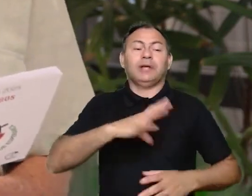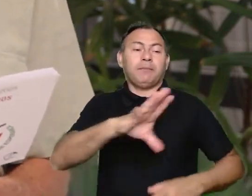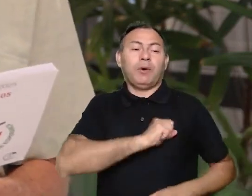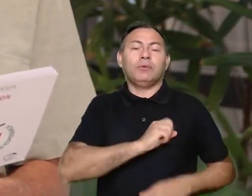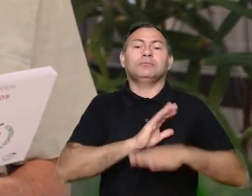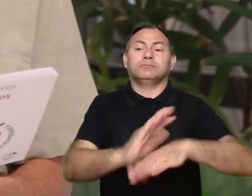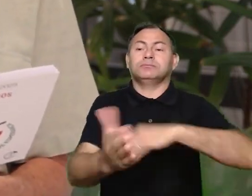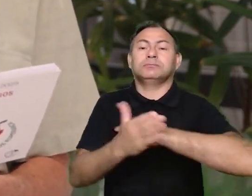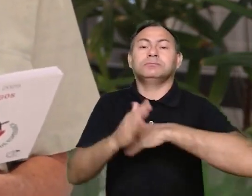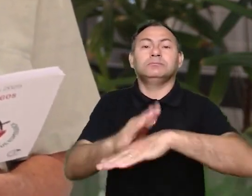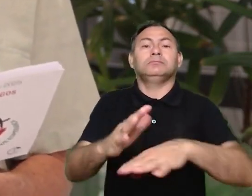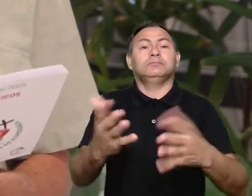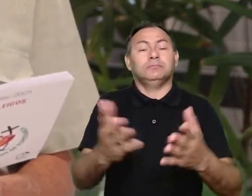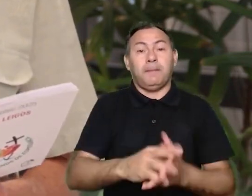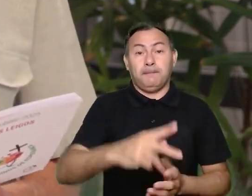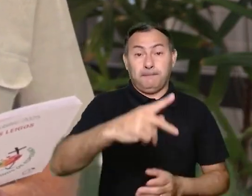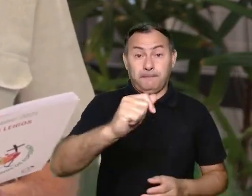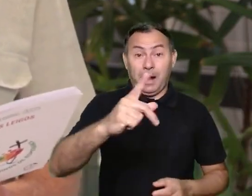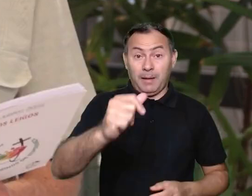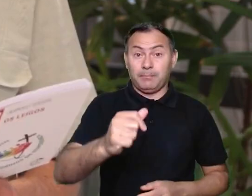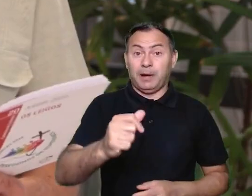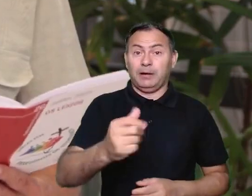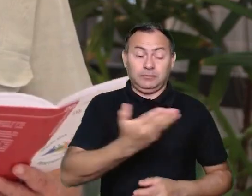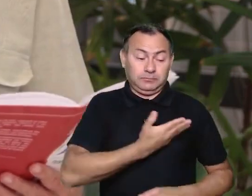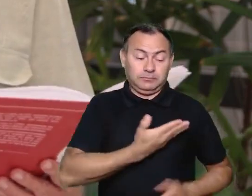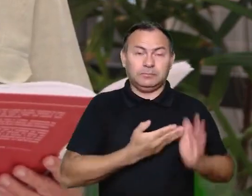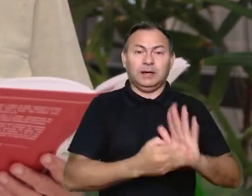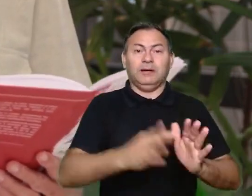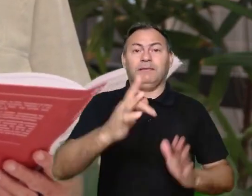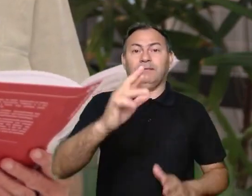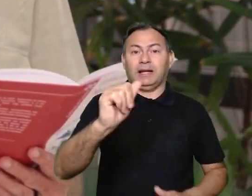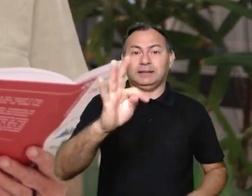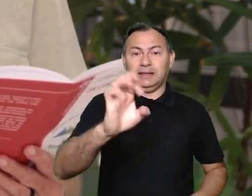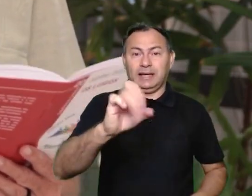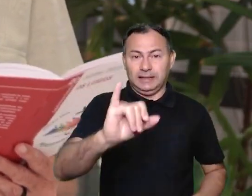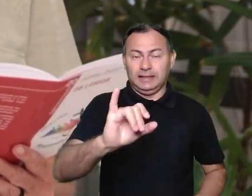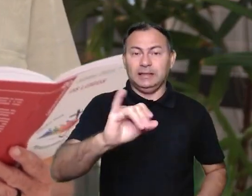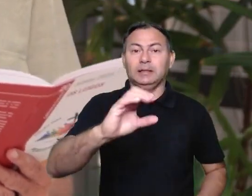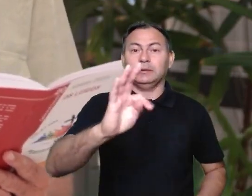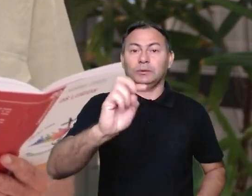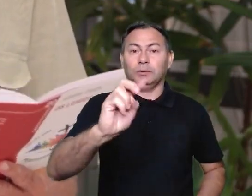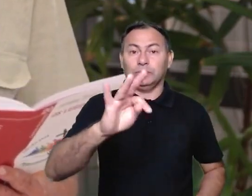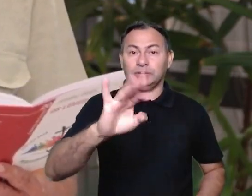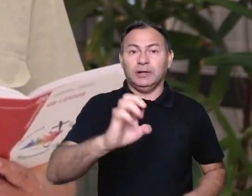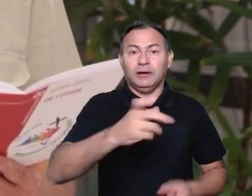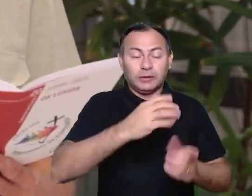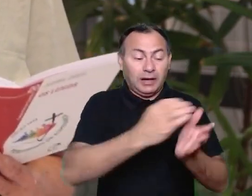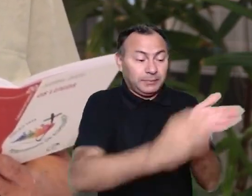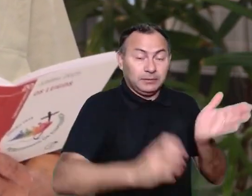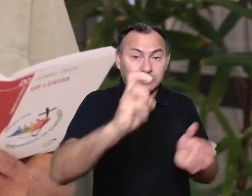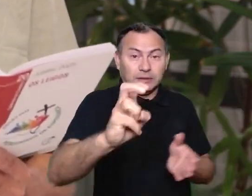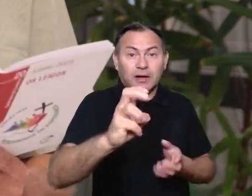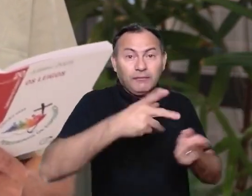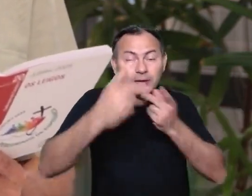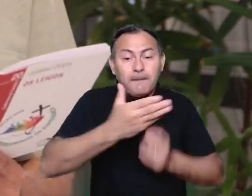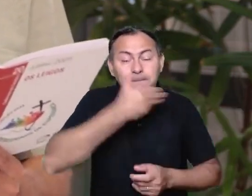de caridade. Papa Francisco, na Fratelli Tutti, coloca no capítulo 5 a